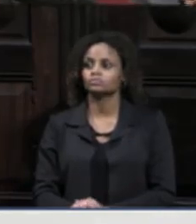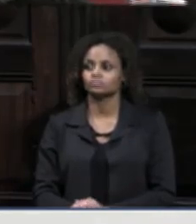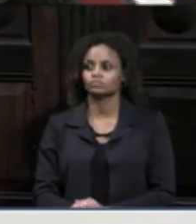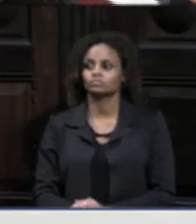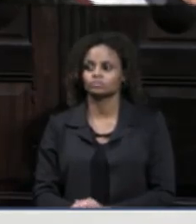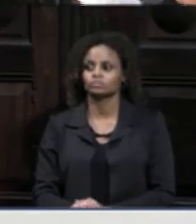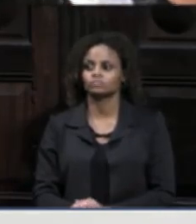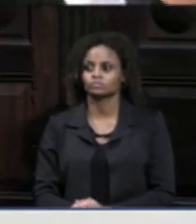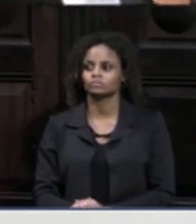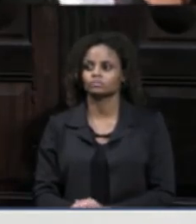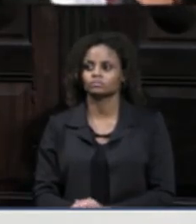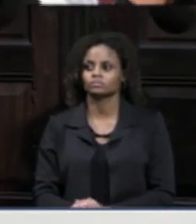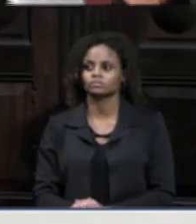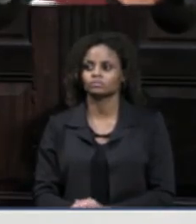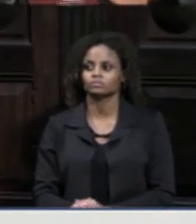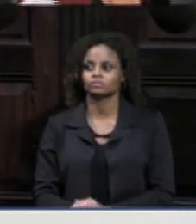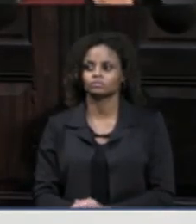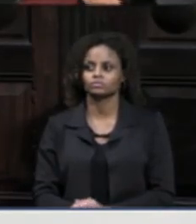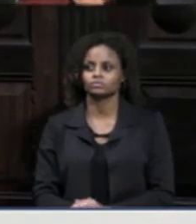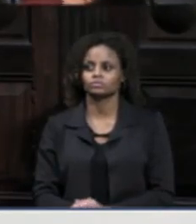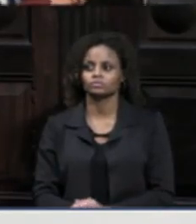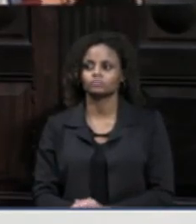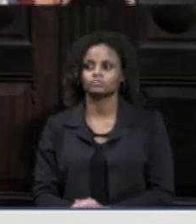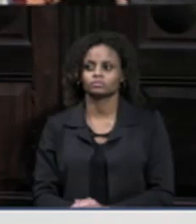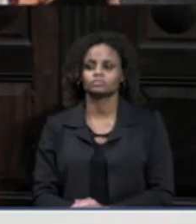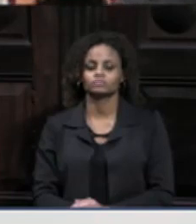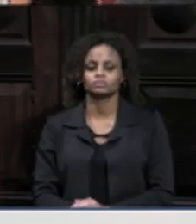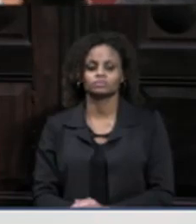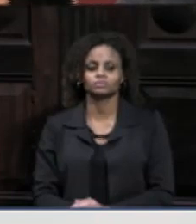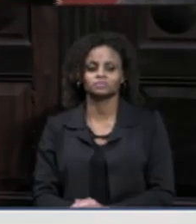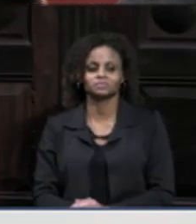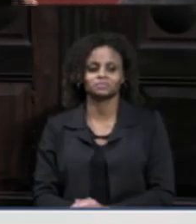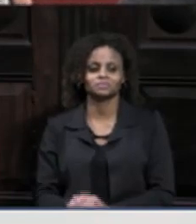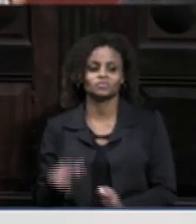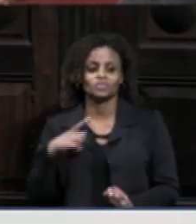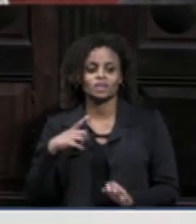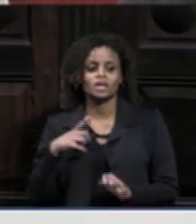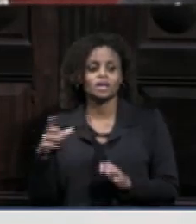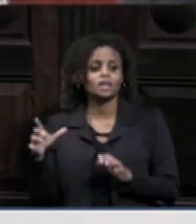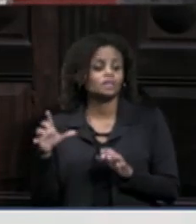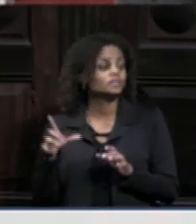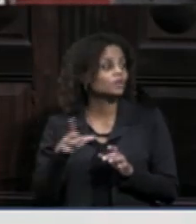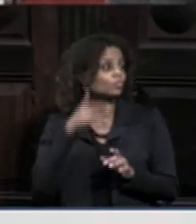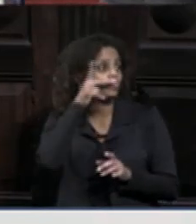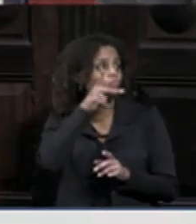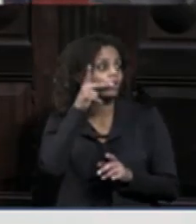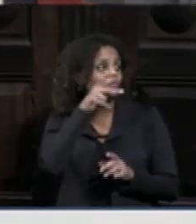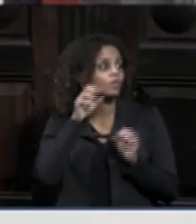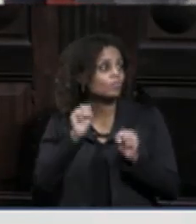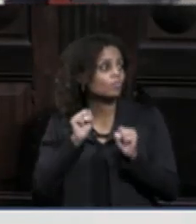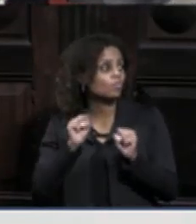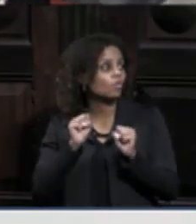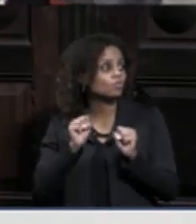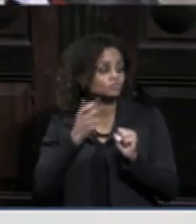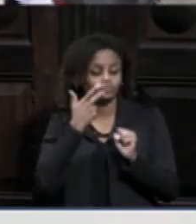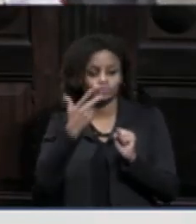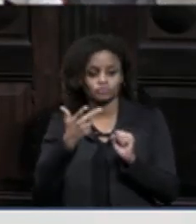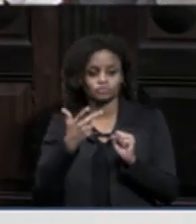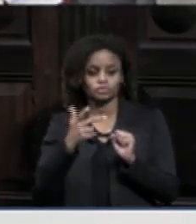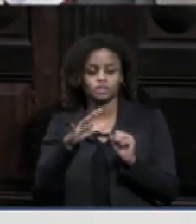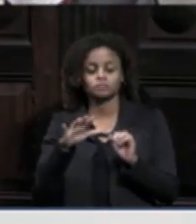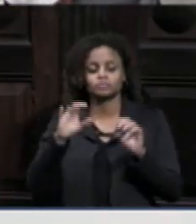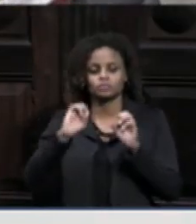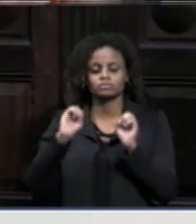Não, vão retirar, não tem problema. Não, está Segue tranquilo, adiante. sem problema. É o direito do parlamentar fazer emenda. Não. Sem problema. Tranquilo. Acho que a gente tem sempre o